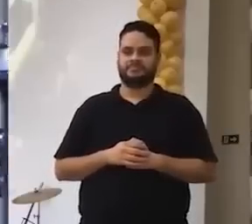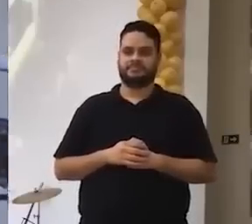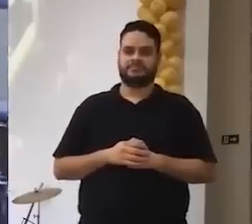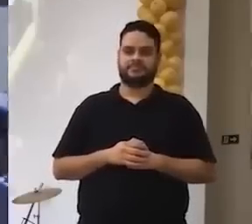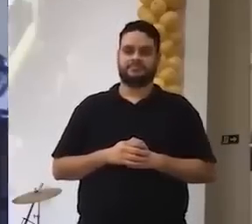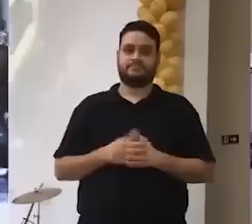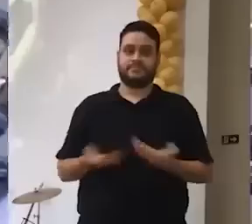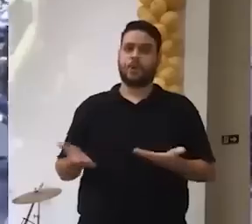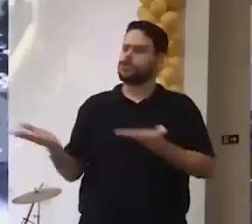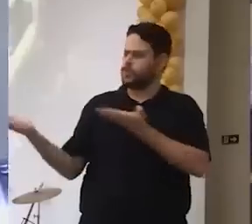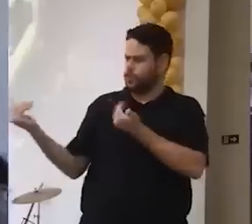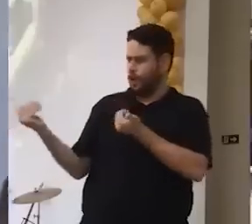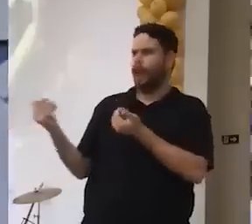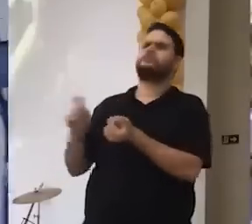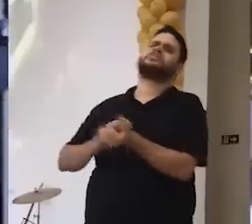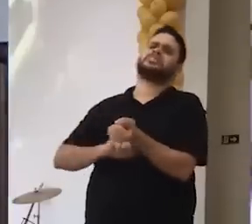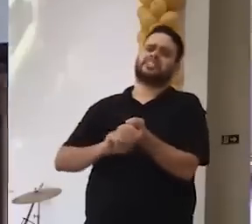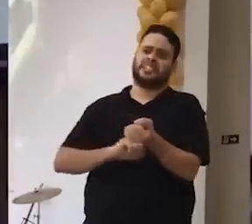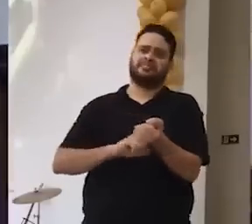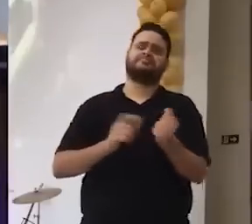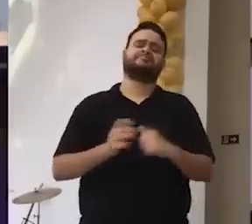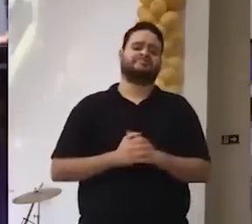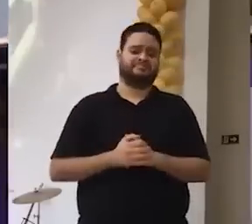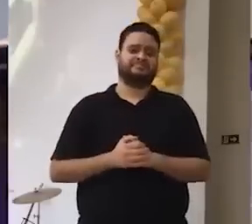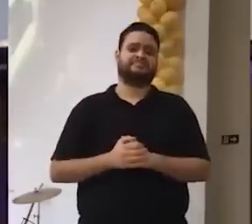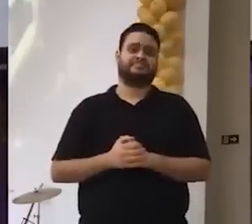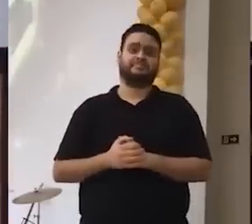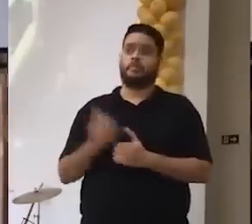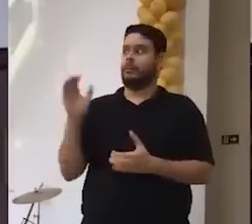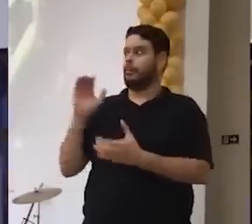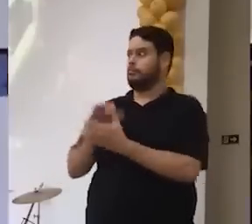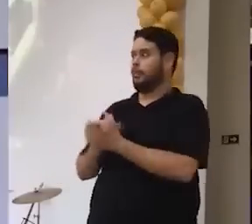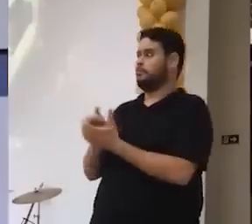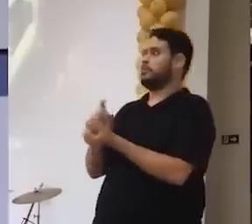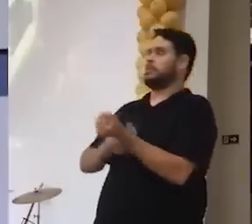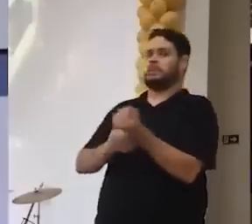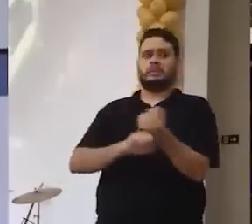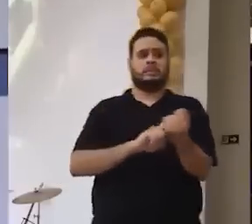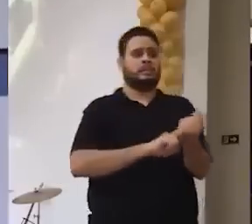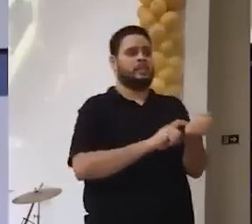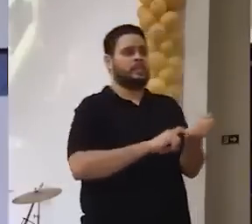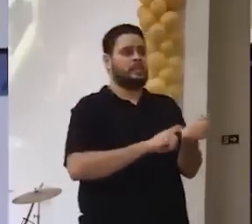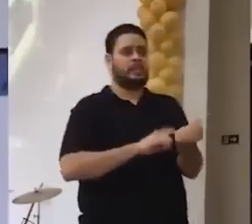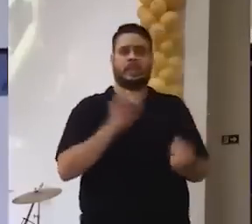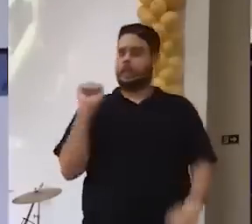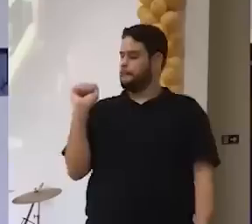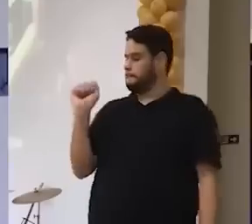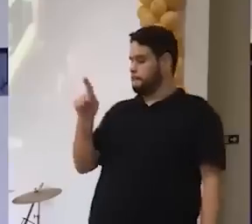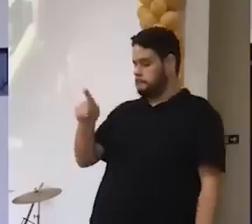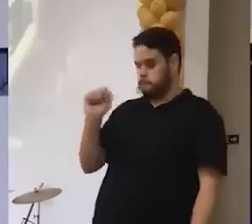Os jovens estão estressados, os casados estão estressados, os aposentados estão estressados,